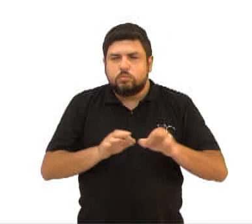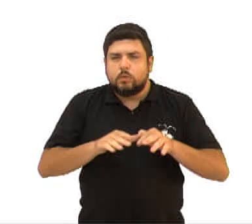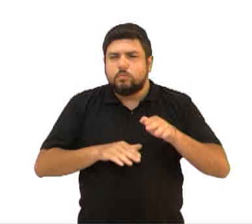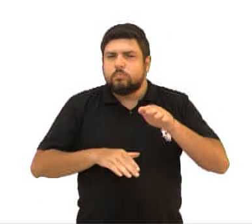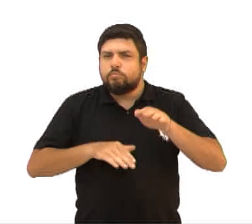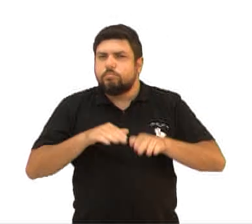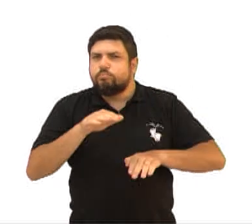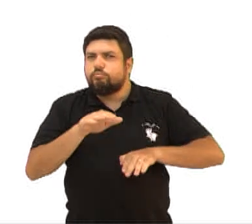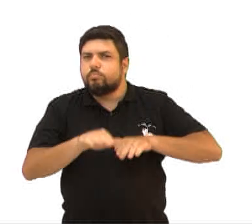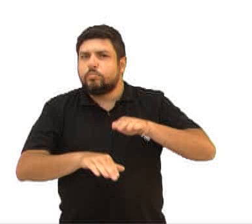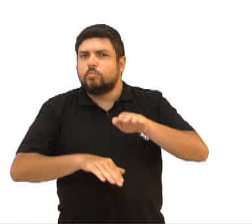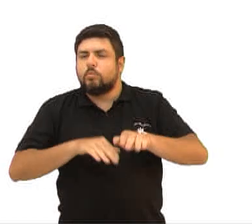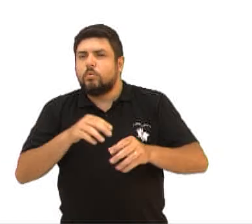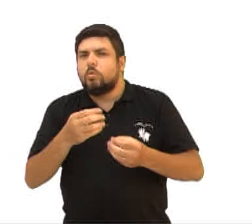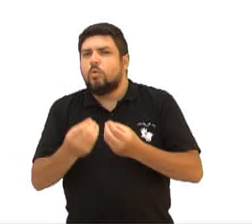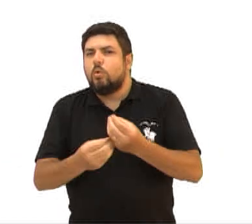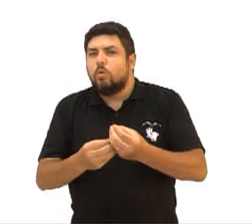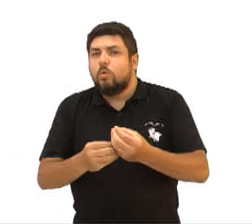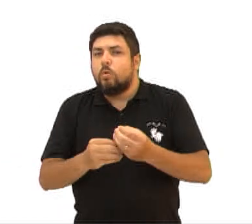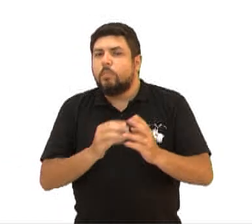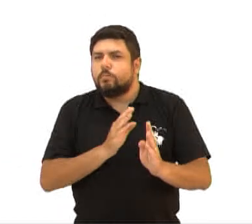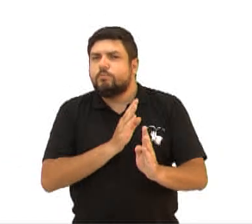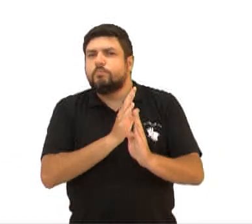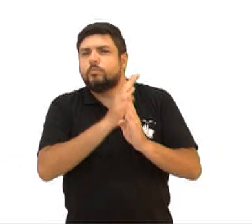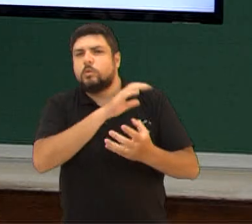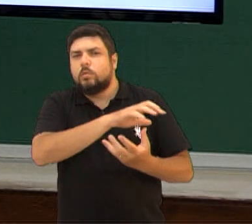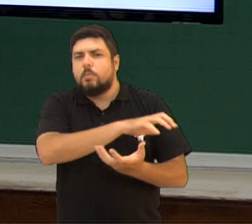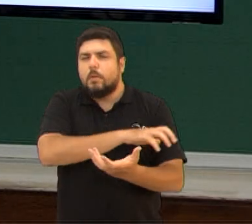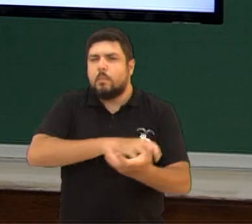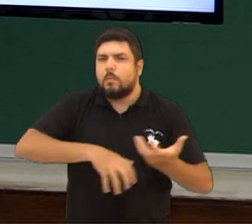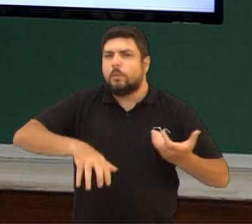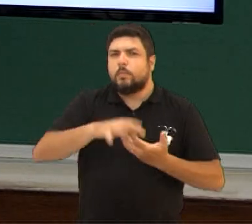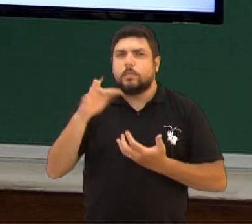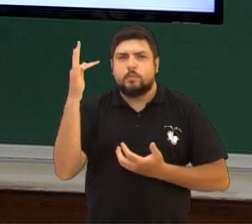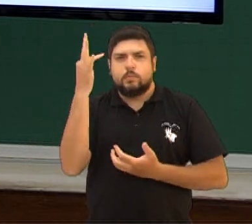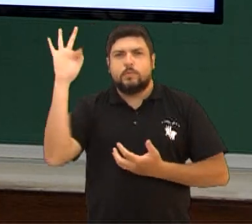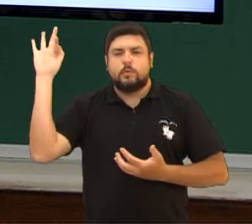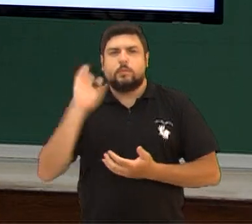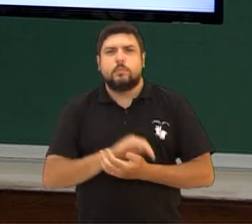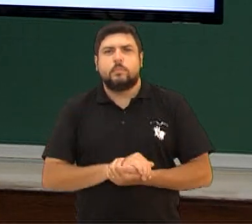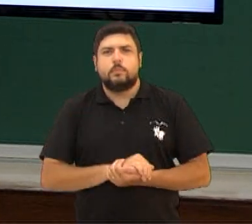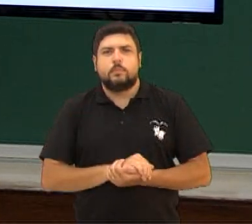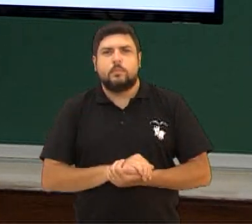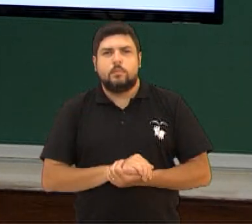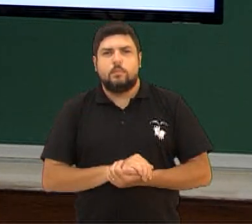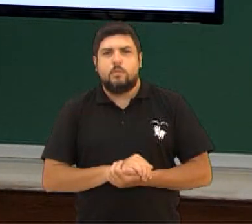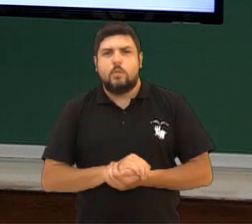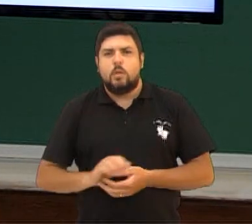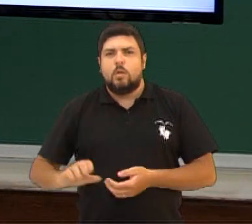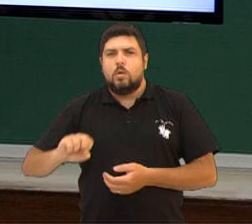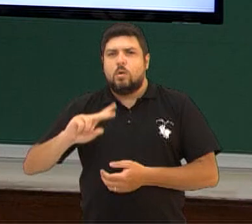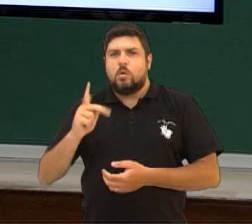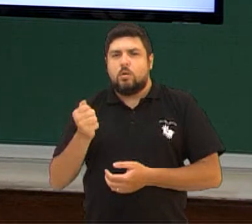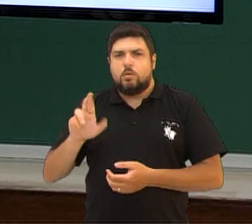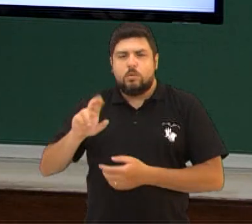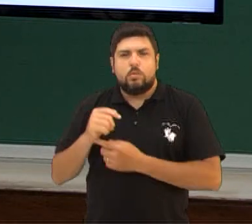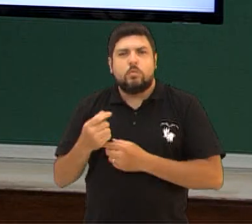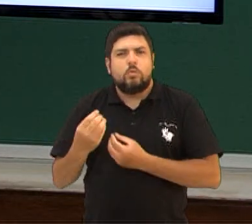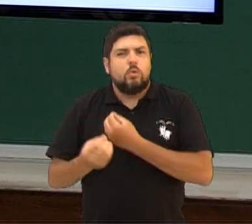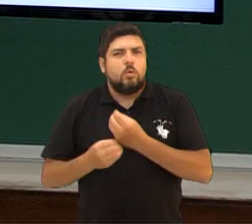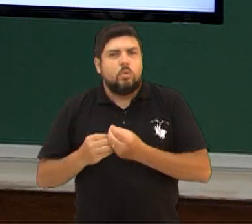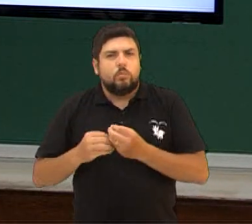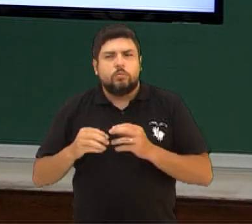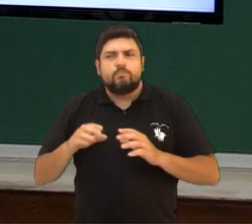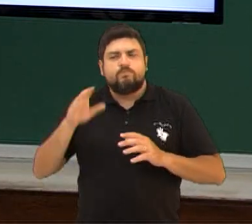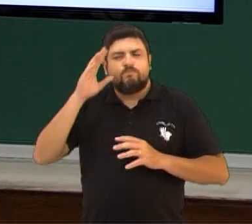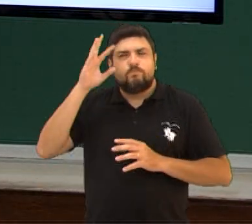ser dados pela Revolução Francesa. Então, o Schiller alimentava aí muitas esperanças com relação à Revolução